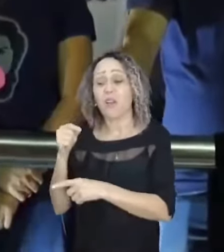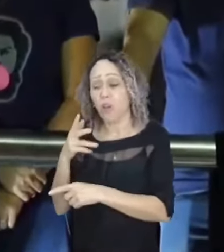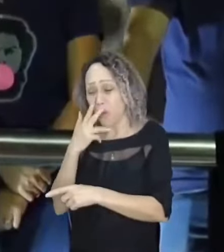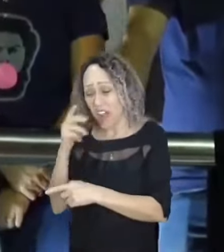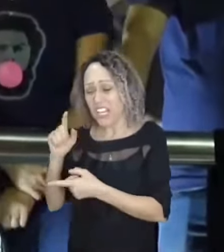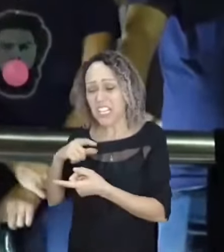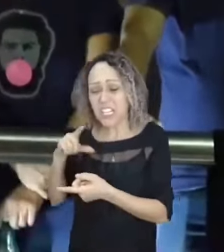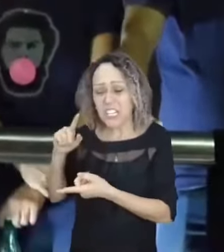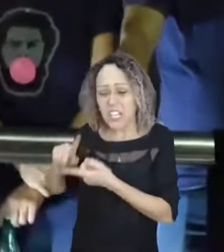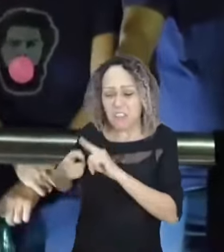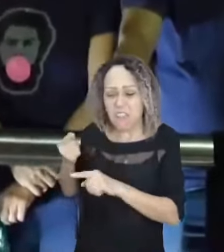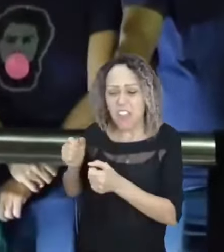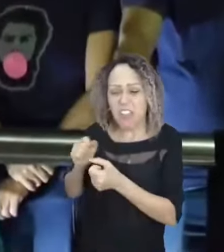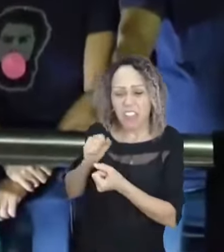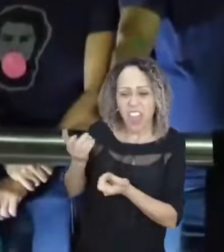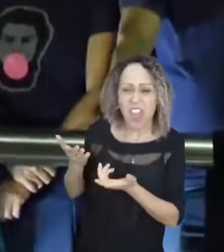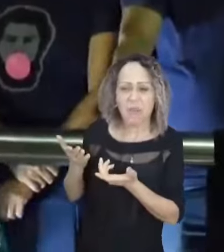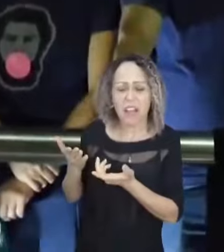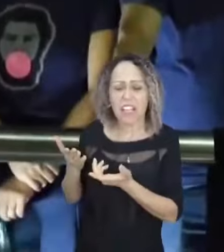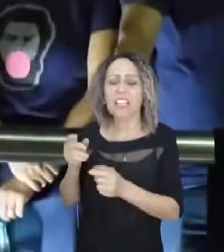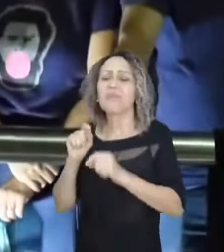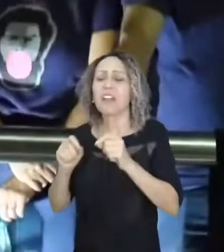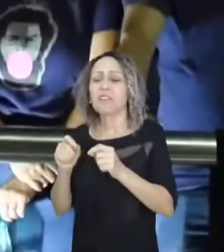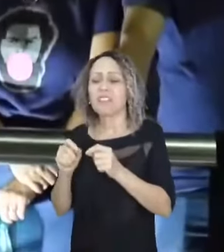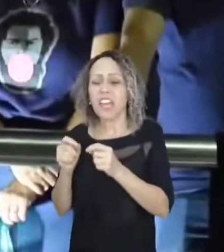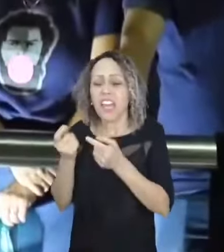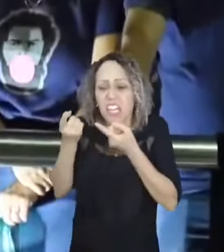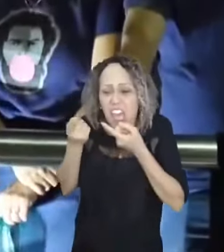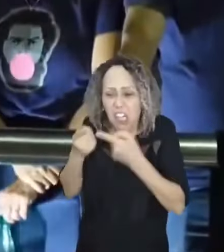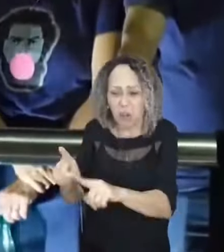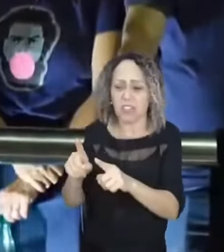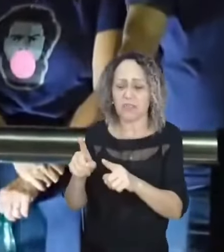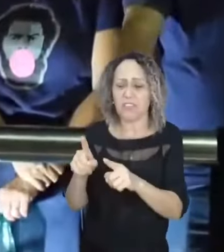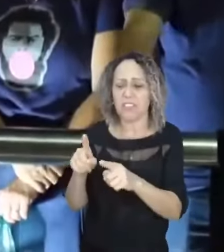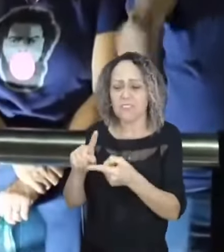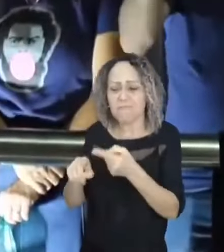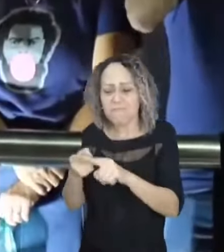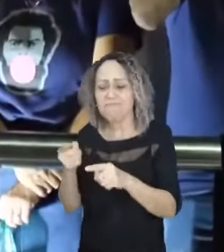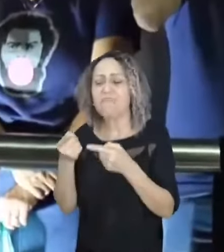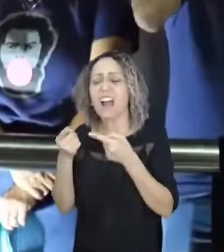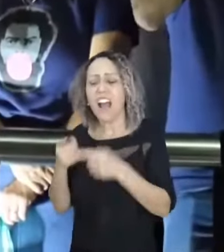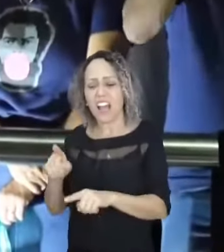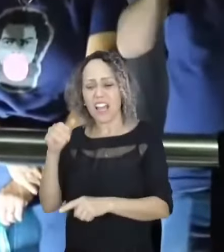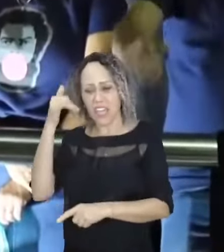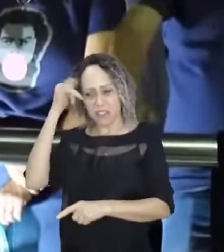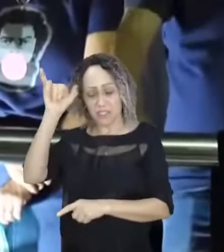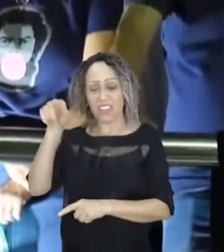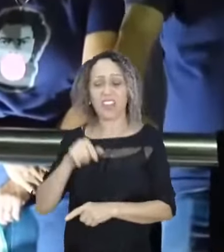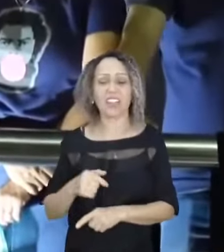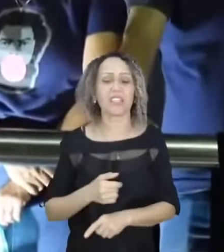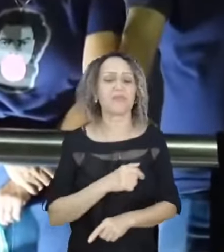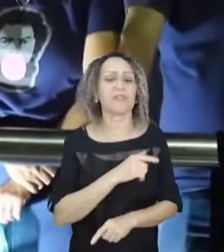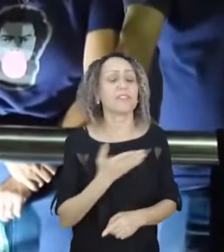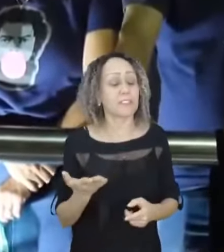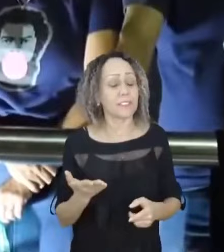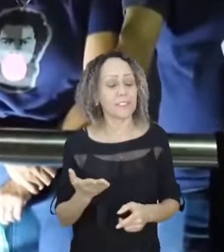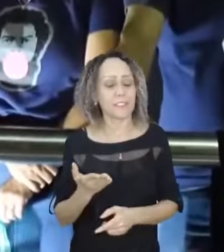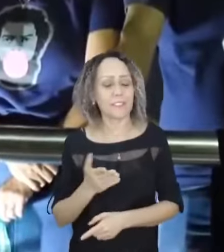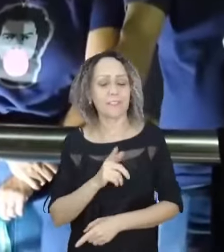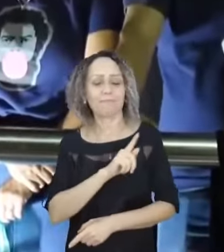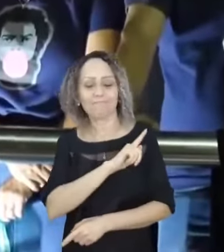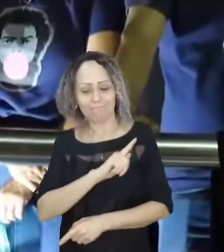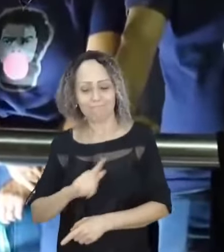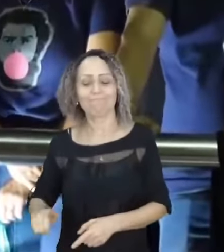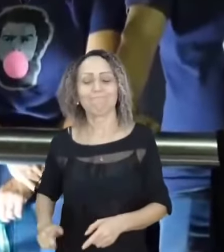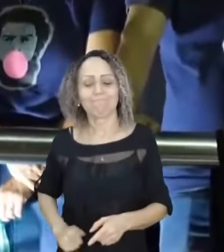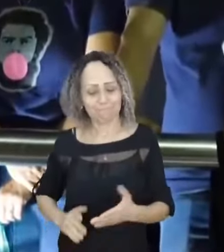feitas nesse estado. Por isso, eu fiz questão de vir aqui. Tinha pessoas que diziam, Lula, não vai à Lagoa, não,